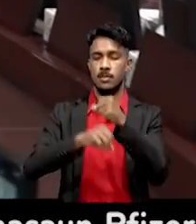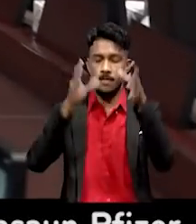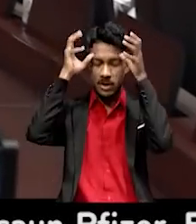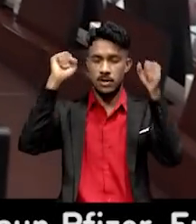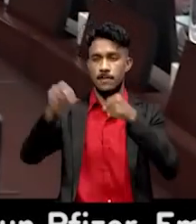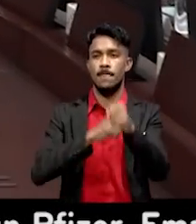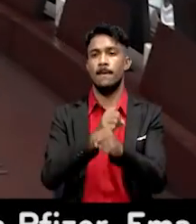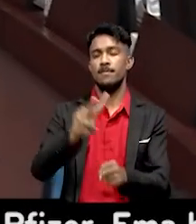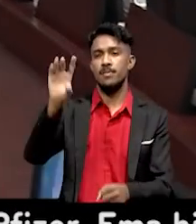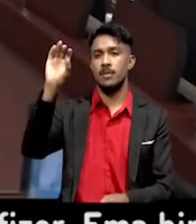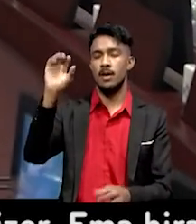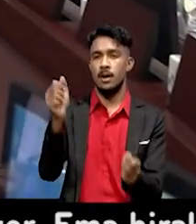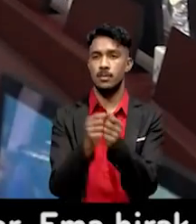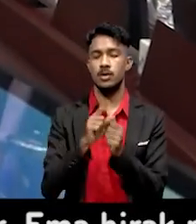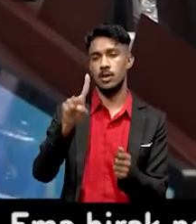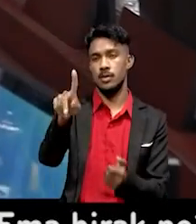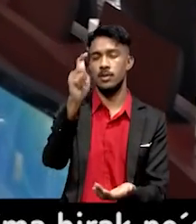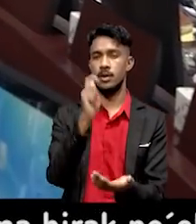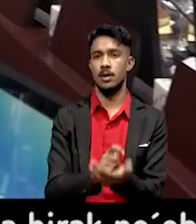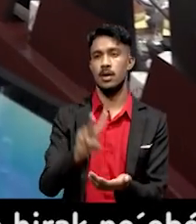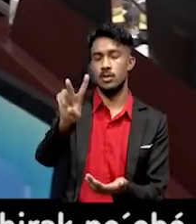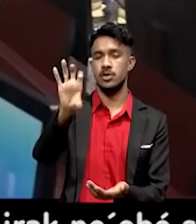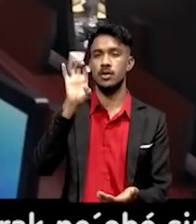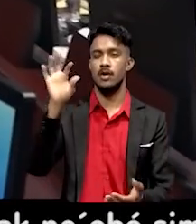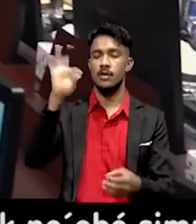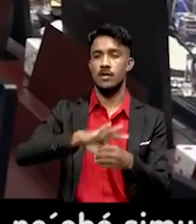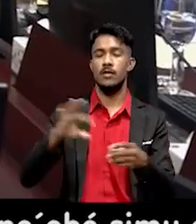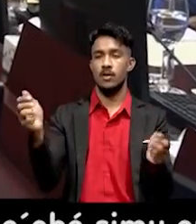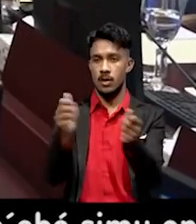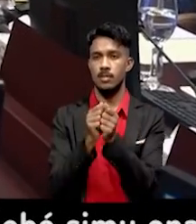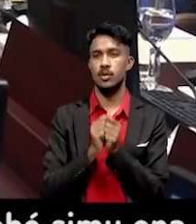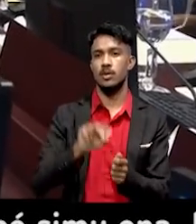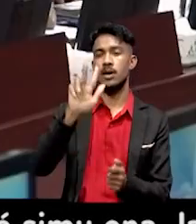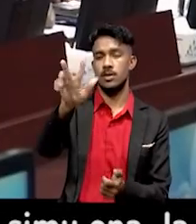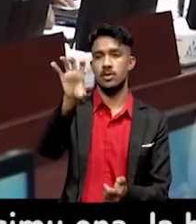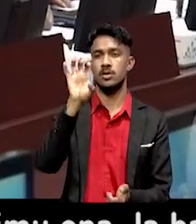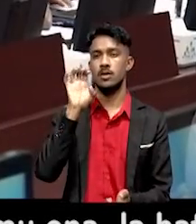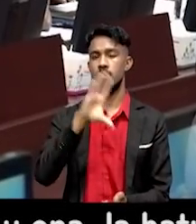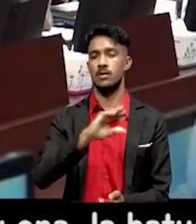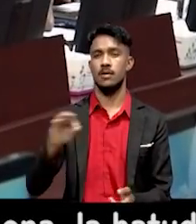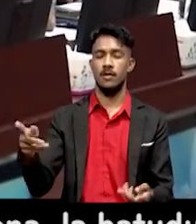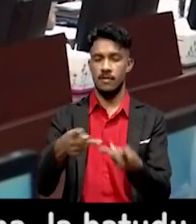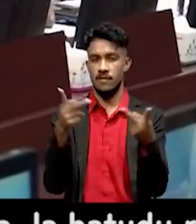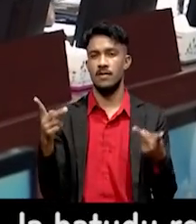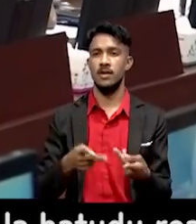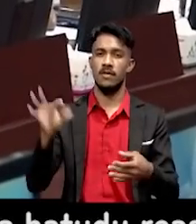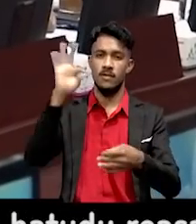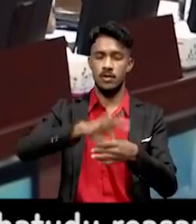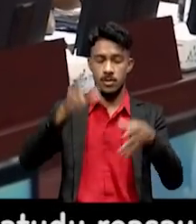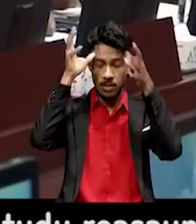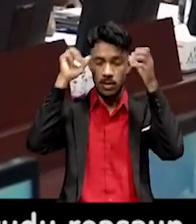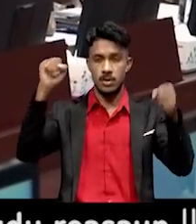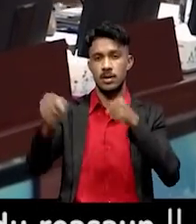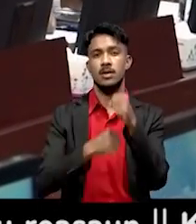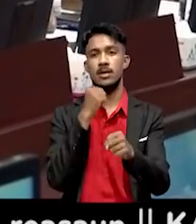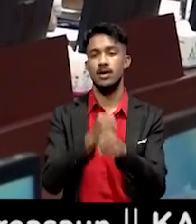Ida Atusrua, no estação voto Hamutuk Atustolu. Centro votação da eleição presidencial Tinangne